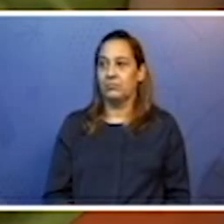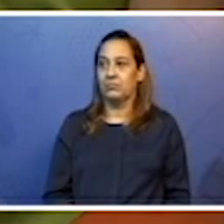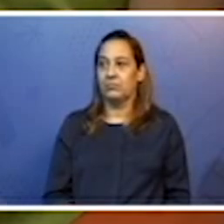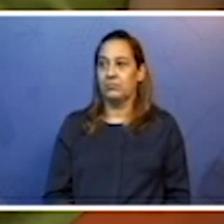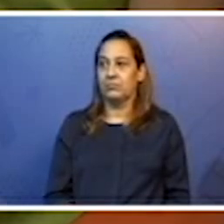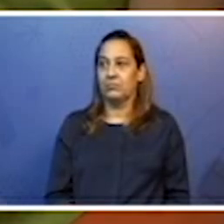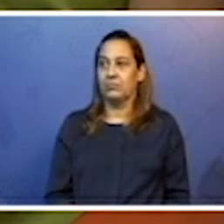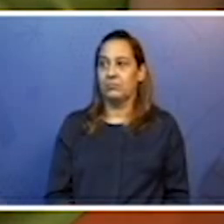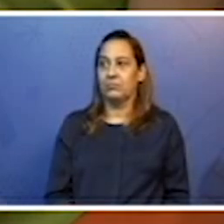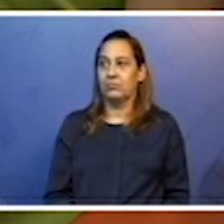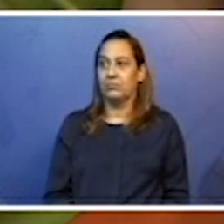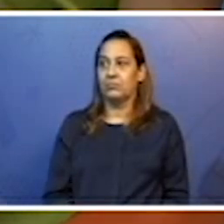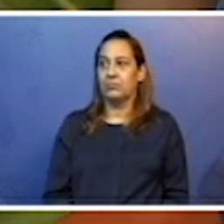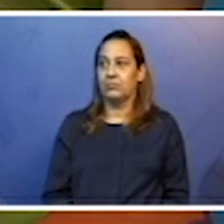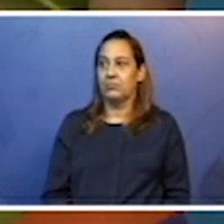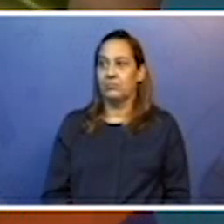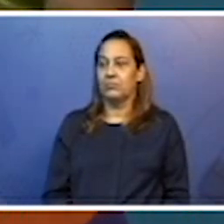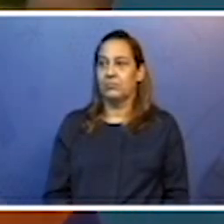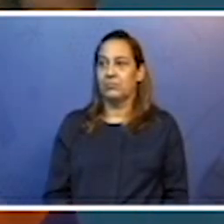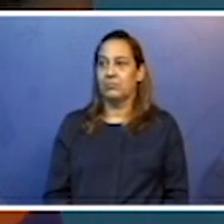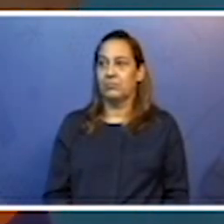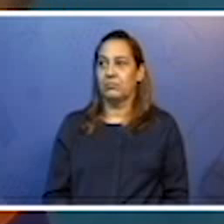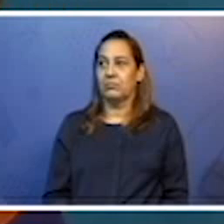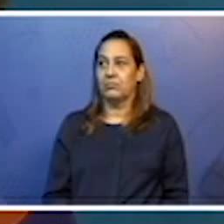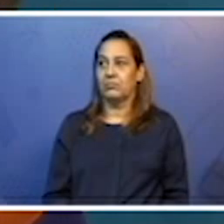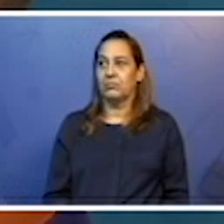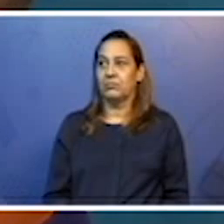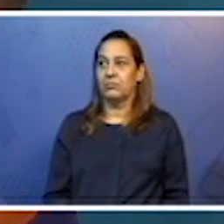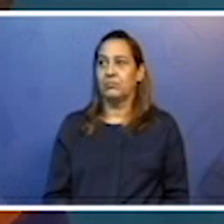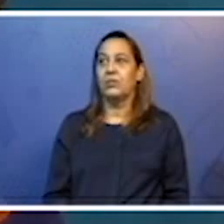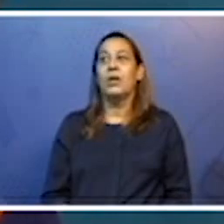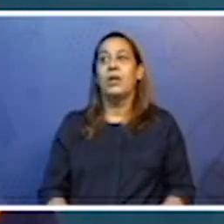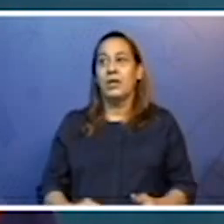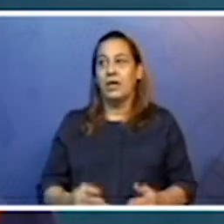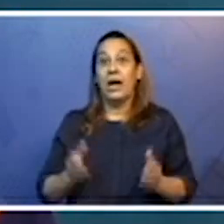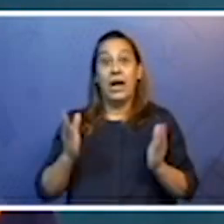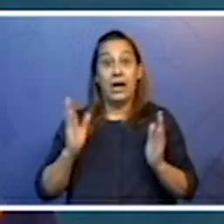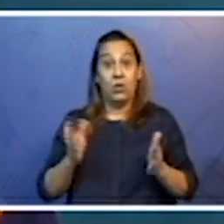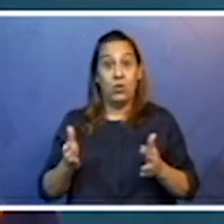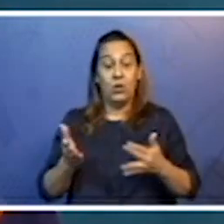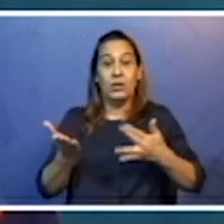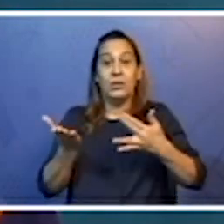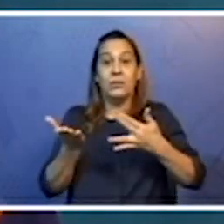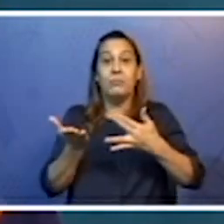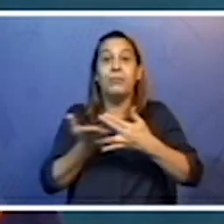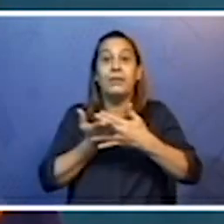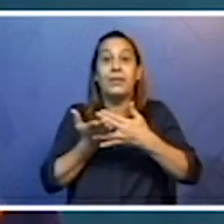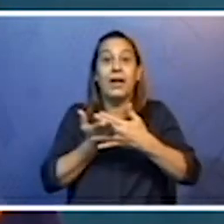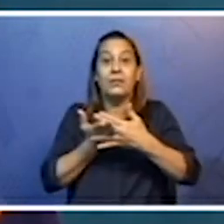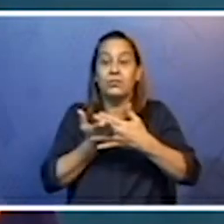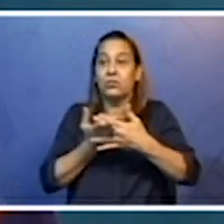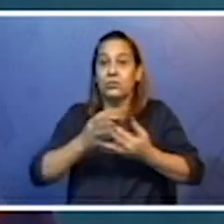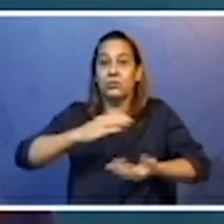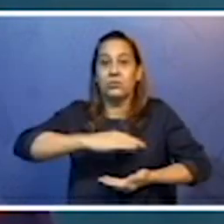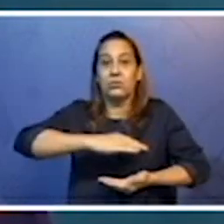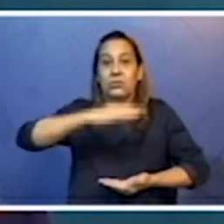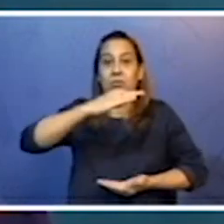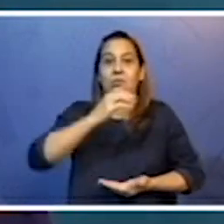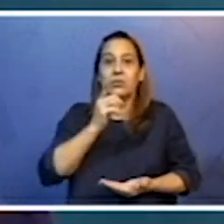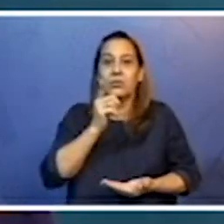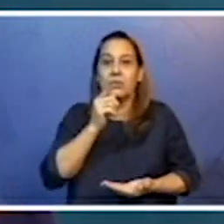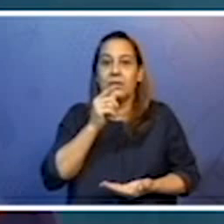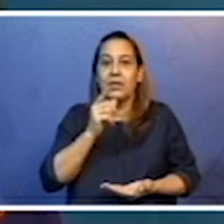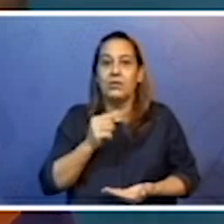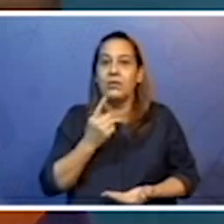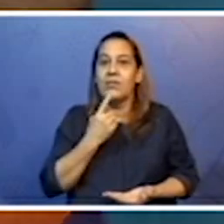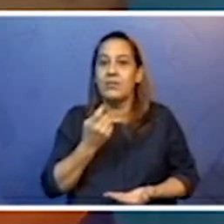Agora eu quero que vocês percebam, ó. Olha aqui. Eu estou na quarta garrafa, gente. O que que aconteceu? Foi